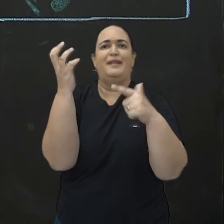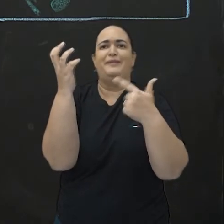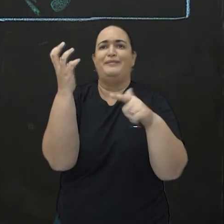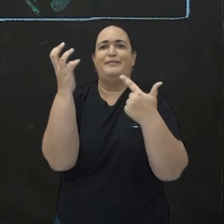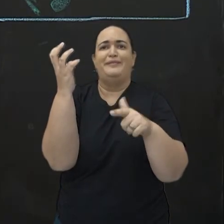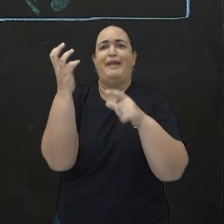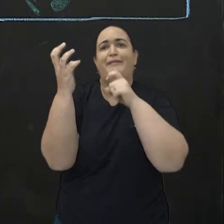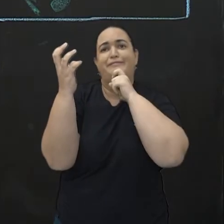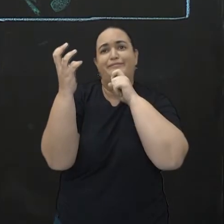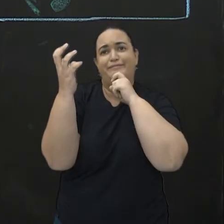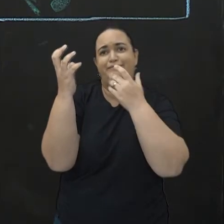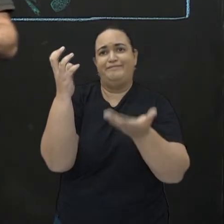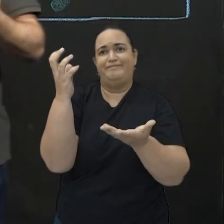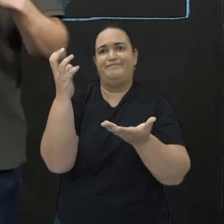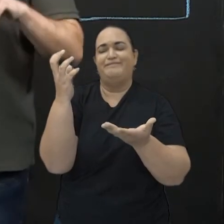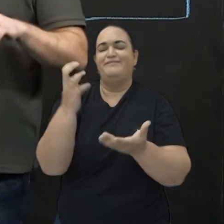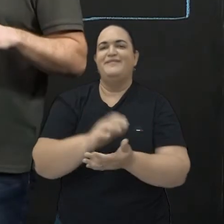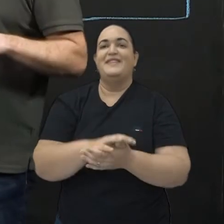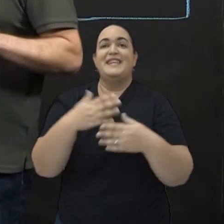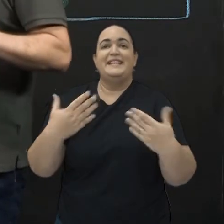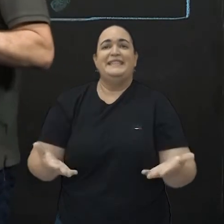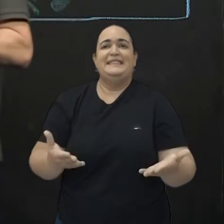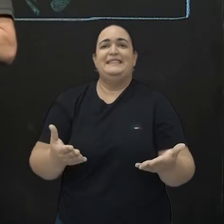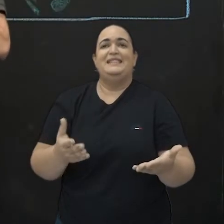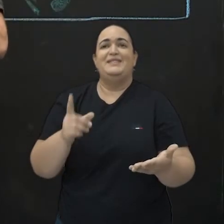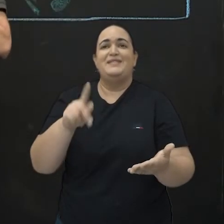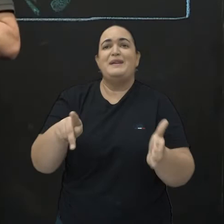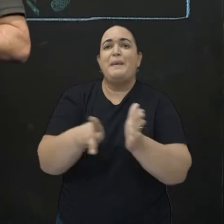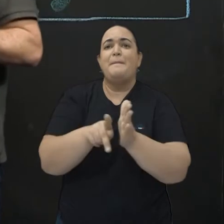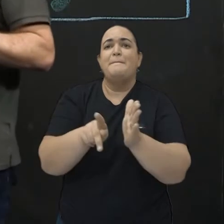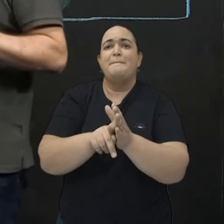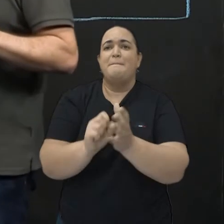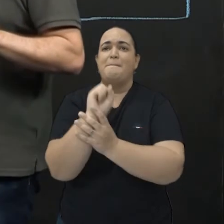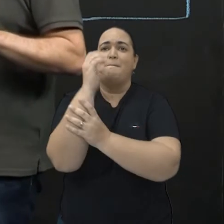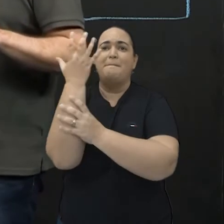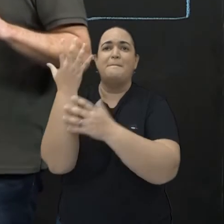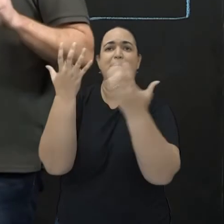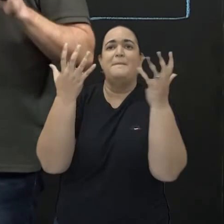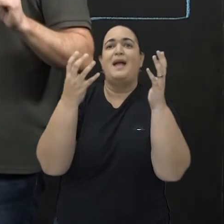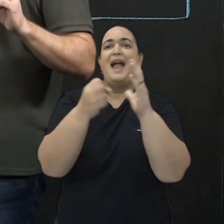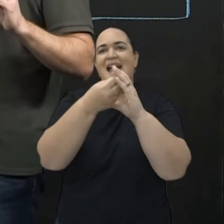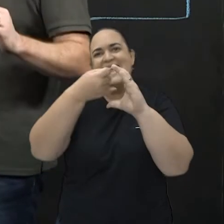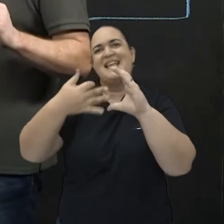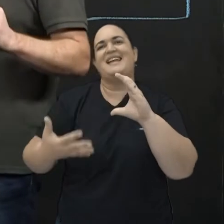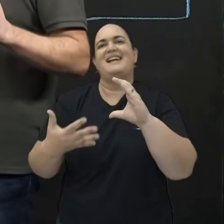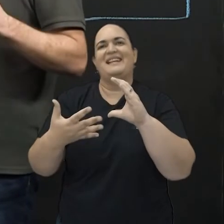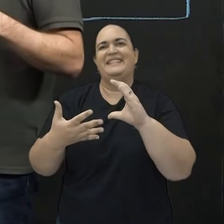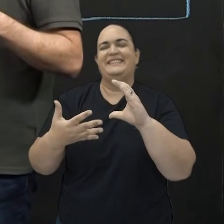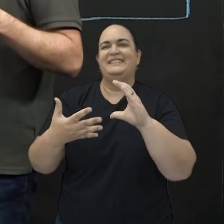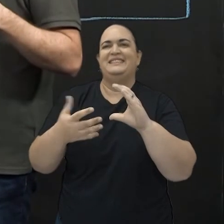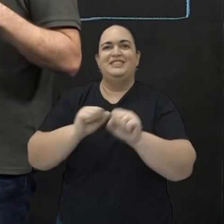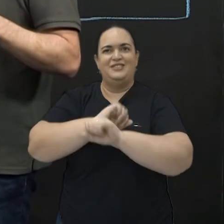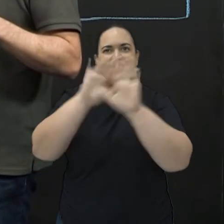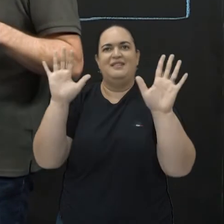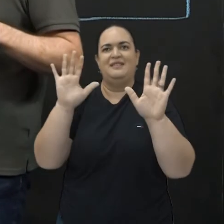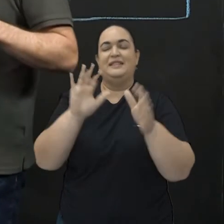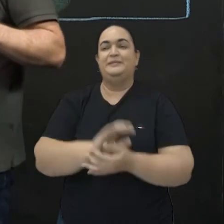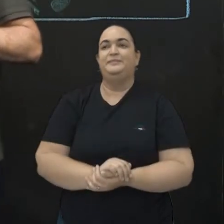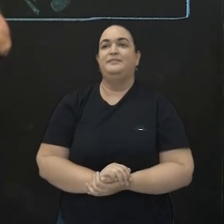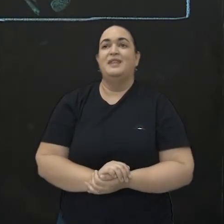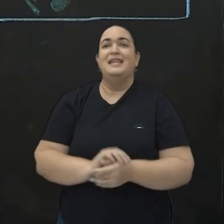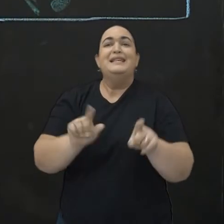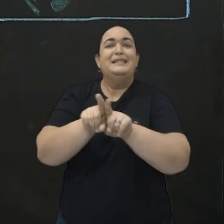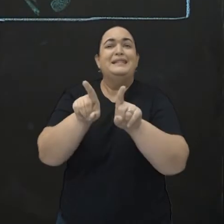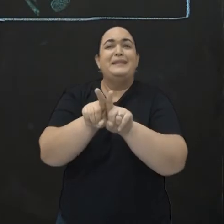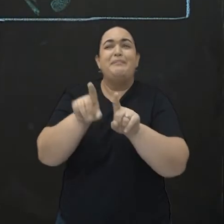Dessa maneira, então, a formação vegetal dessas áreas acaba tendo essa característica. Uma importante região, que